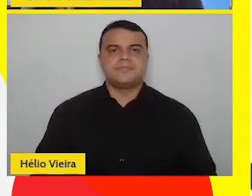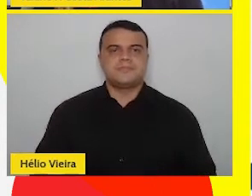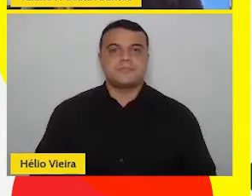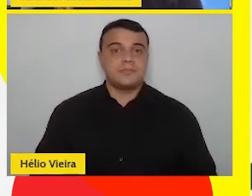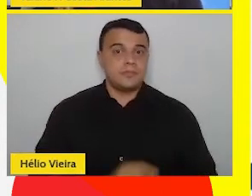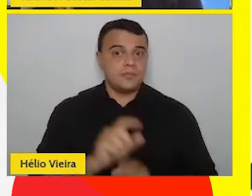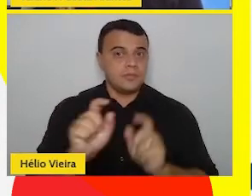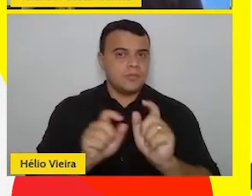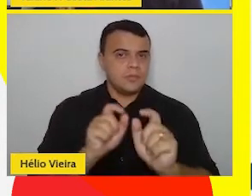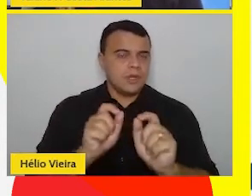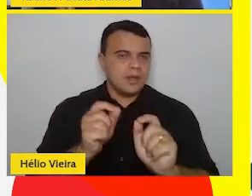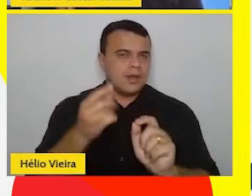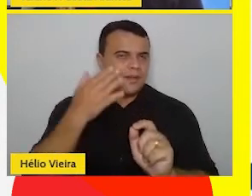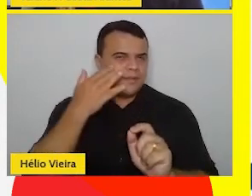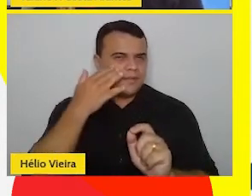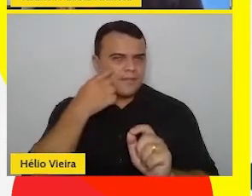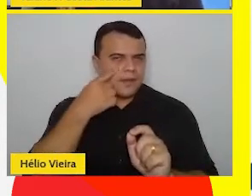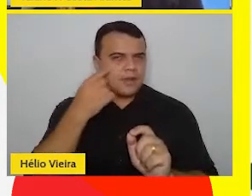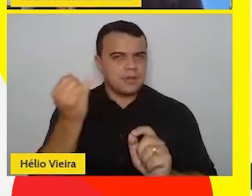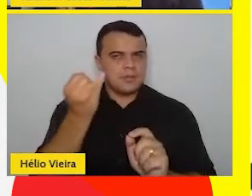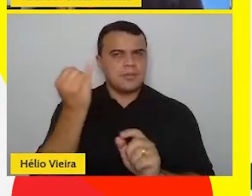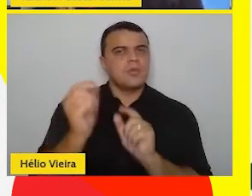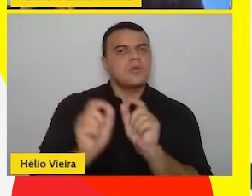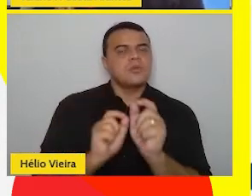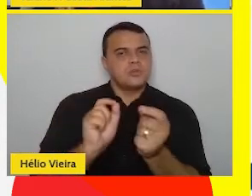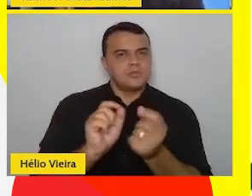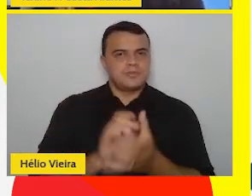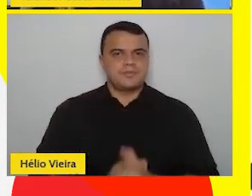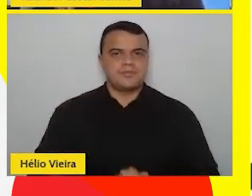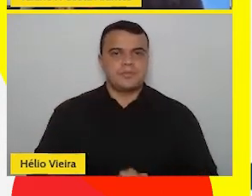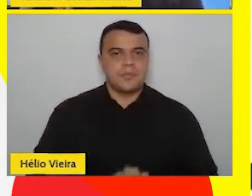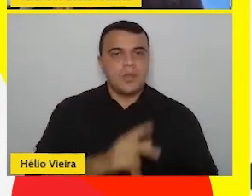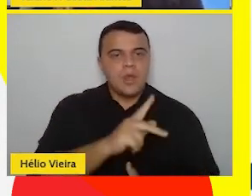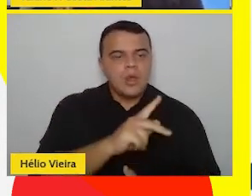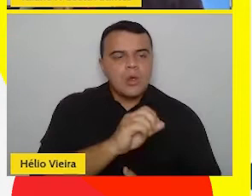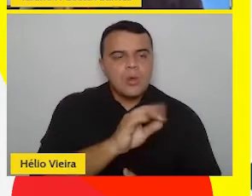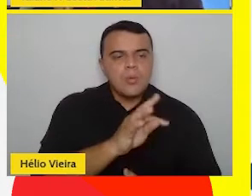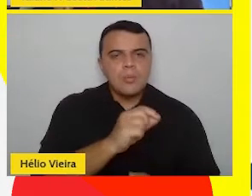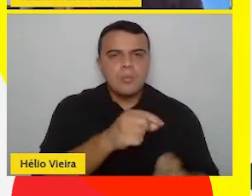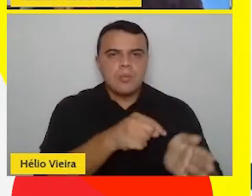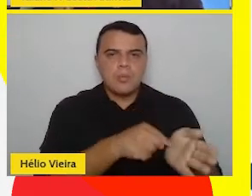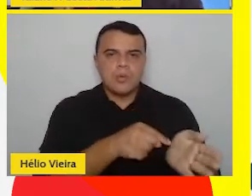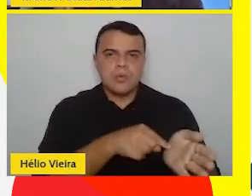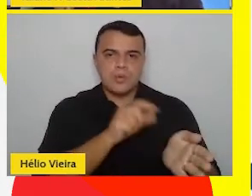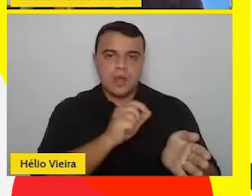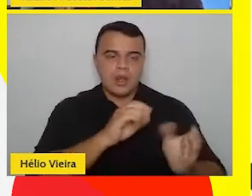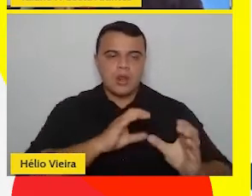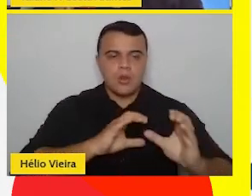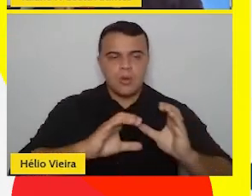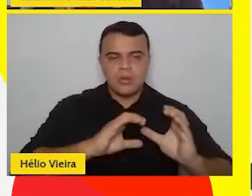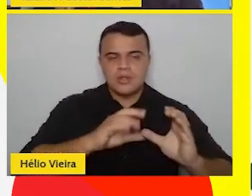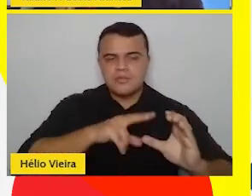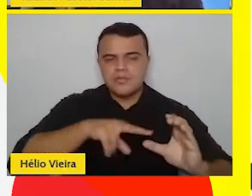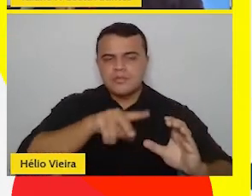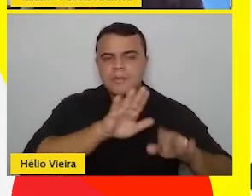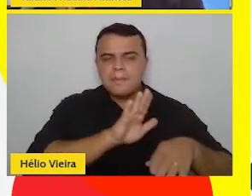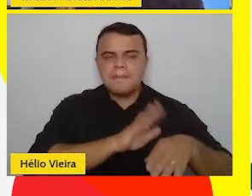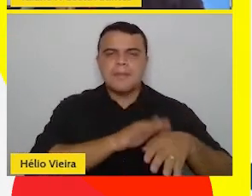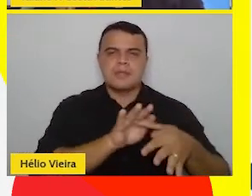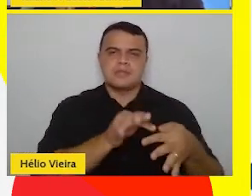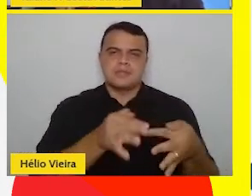E aqui a gente tem algumas definições, né? O ponto é a unidade de comunicação visual mais